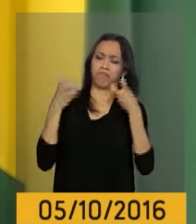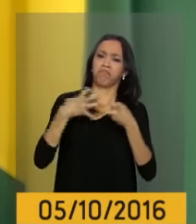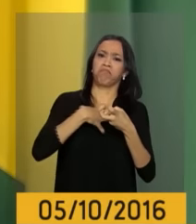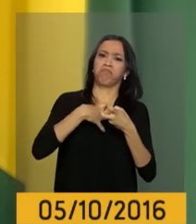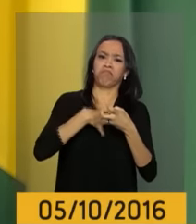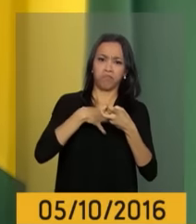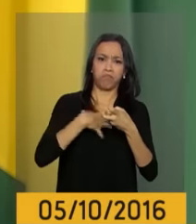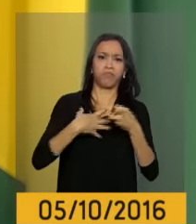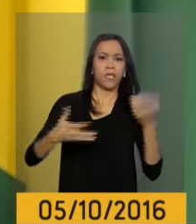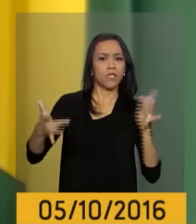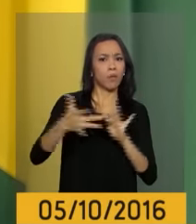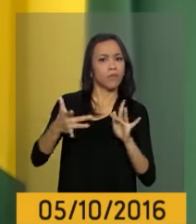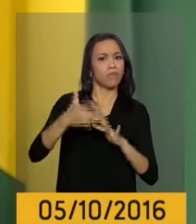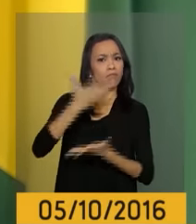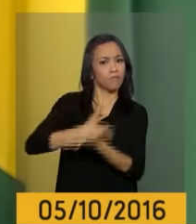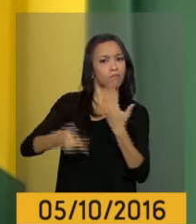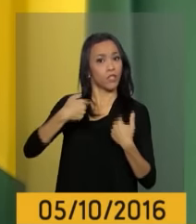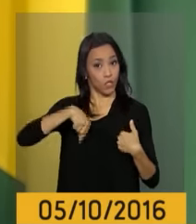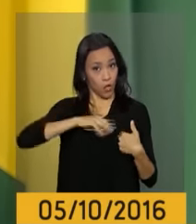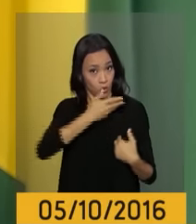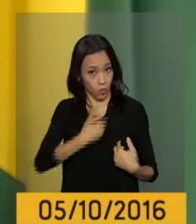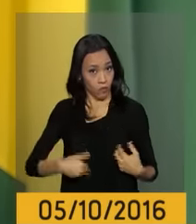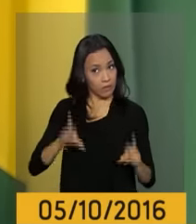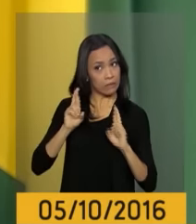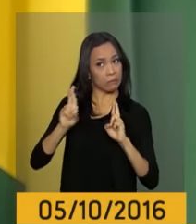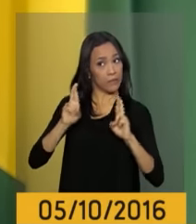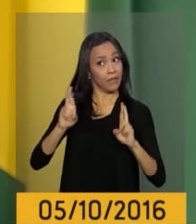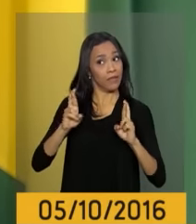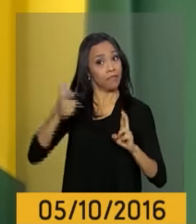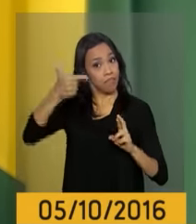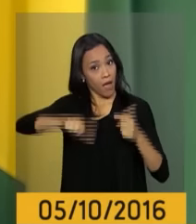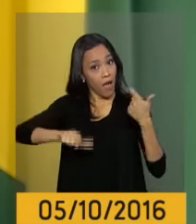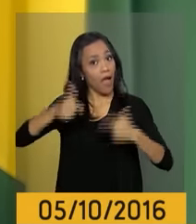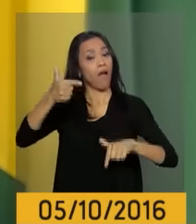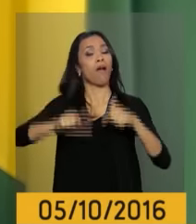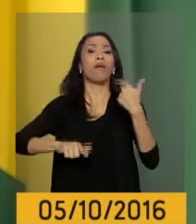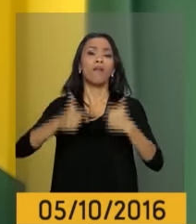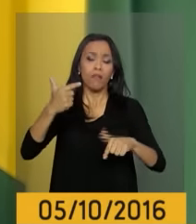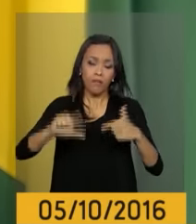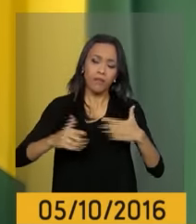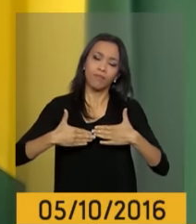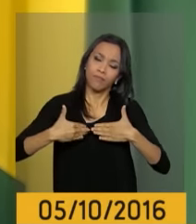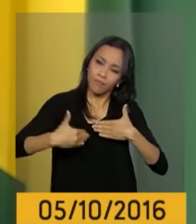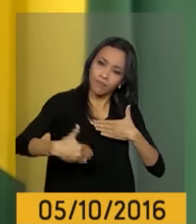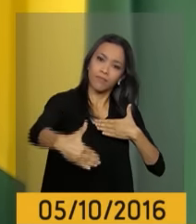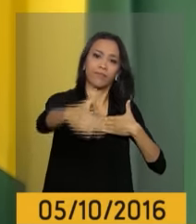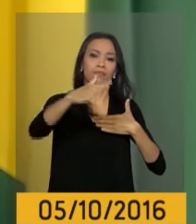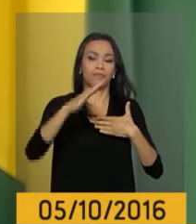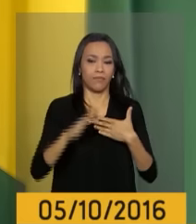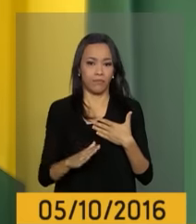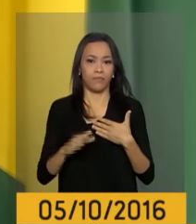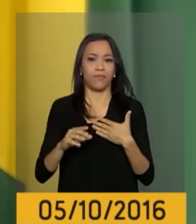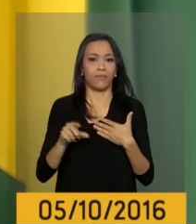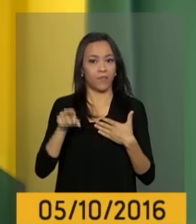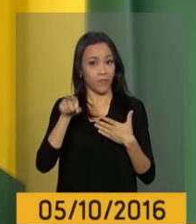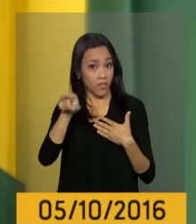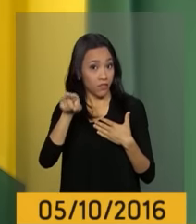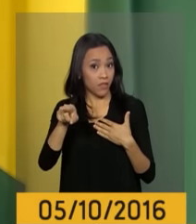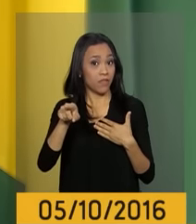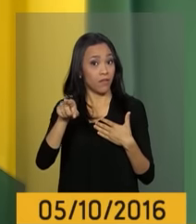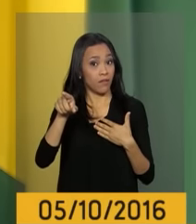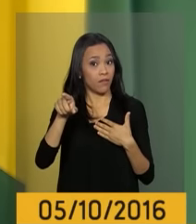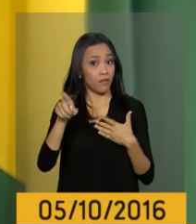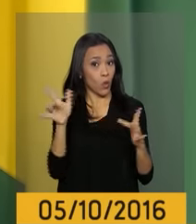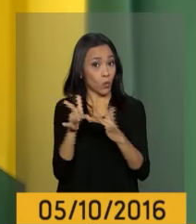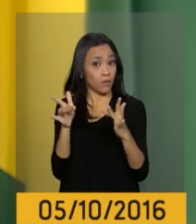essa integração que esperamos que seja cada vez mais produtiva na integração que você fará com o